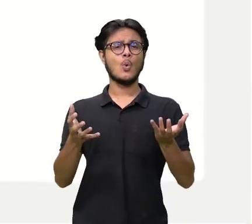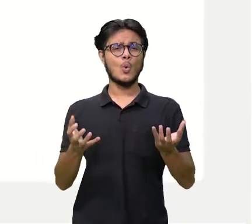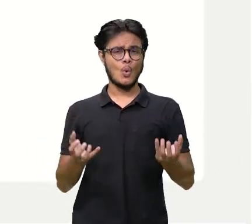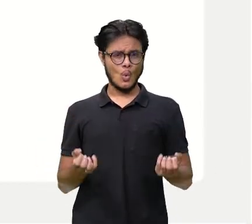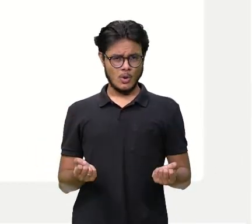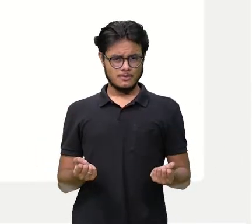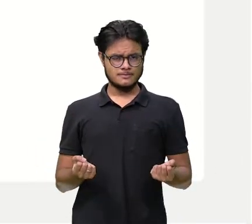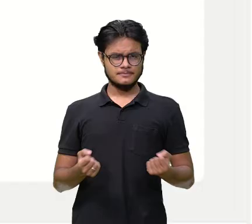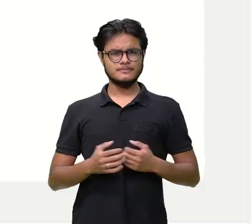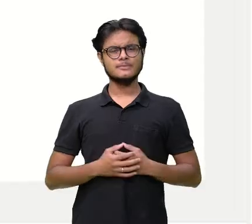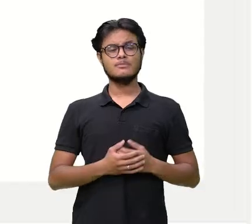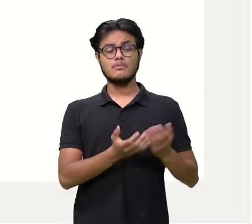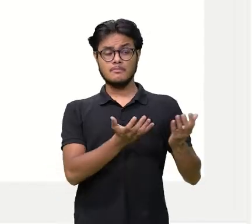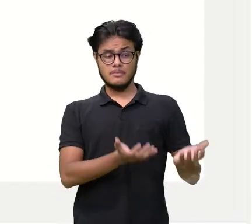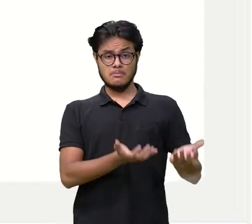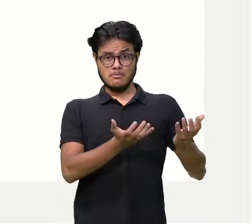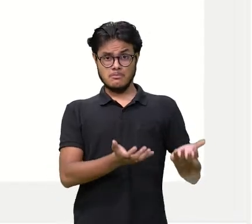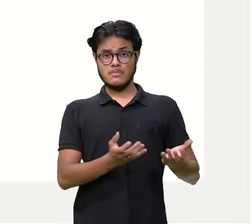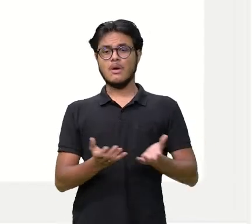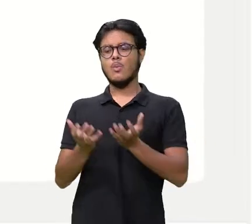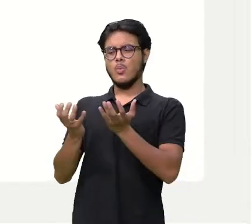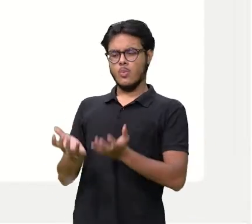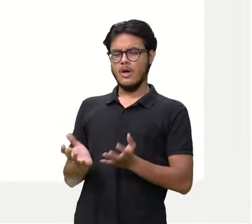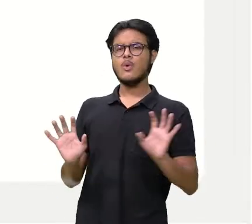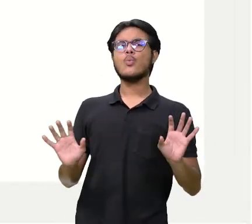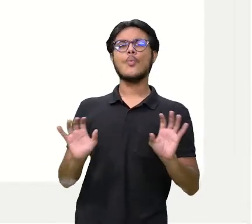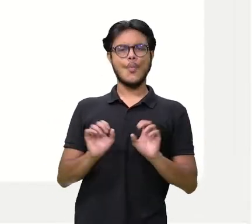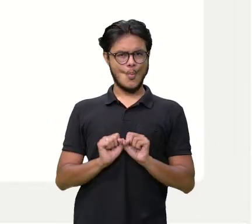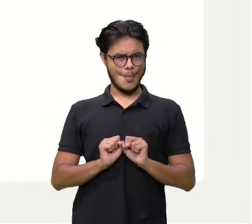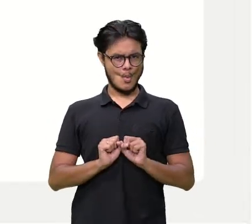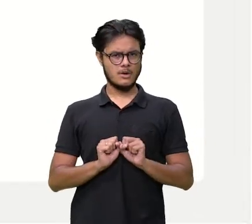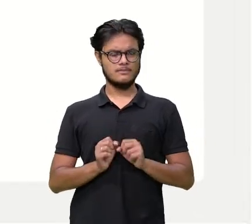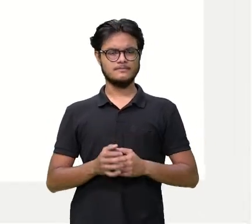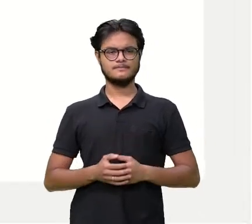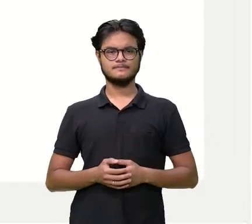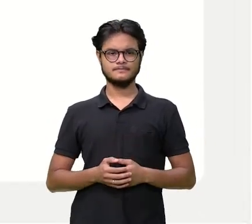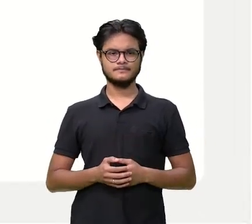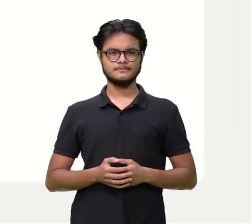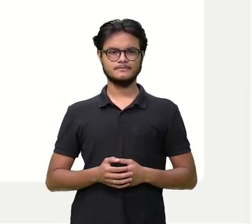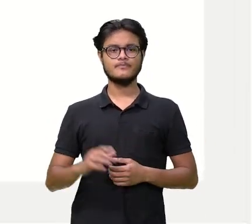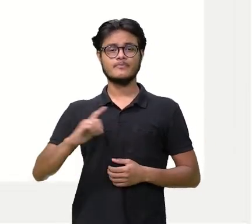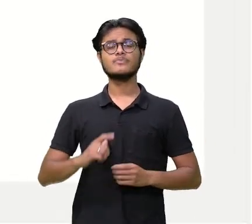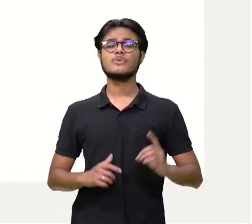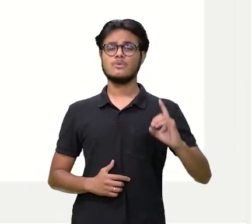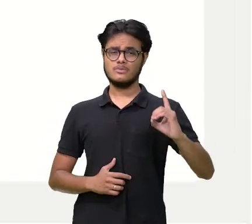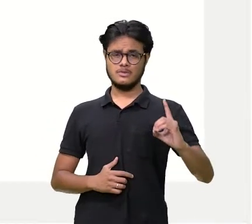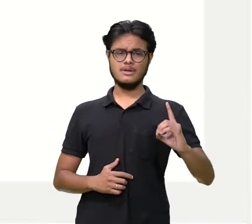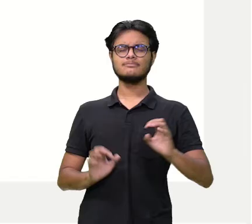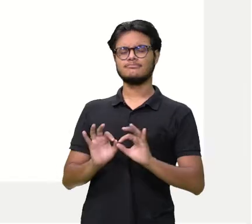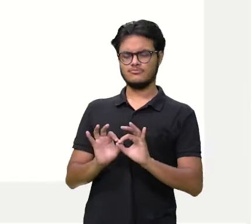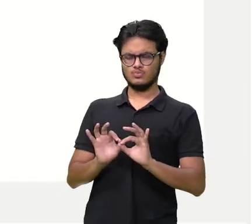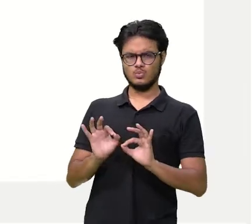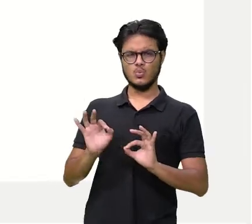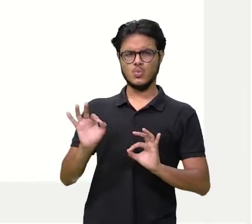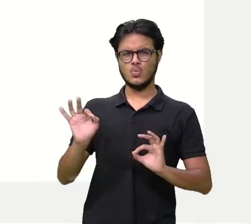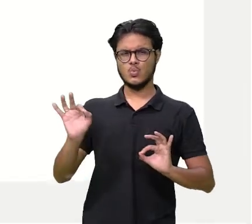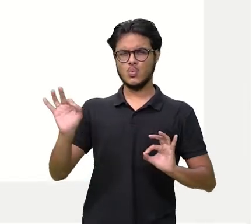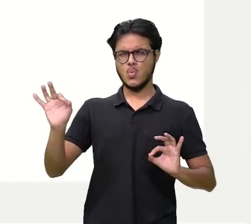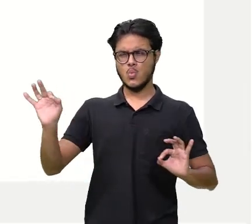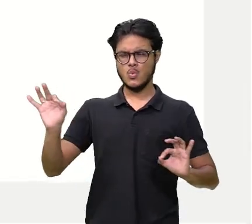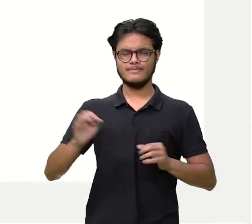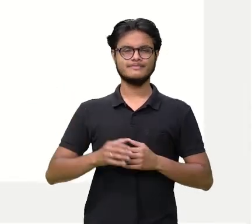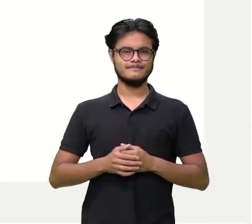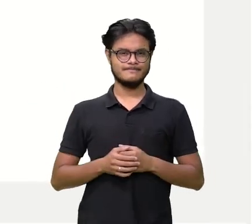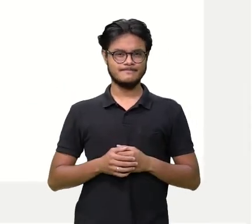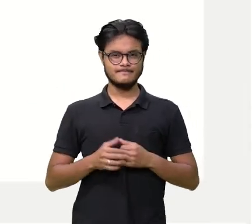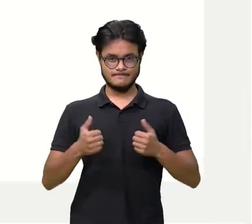atrai massa, lembre sempre disso. Em quilograma, e D é a distância entre os centros, não a distância